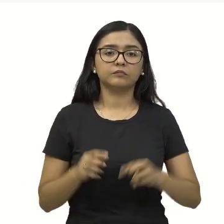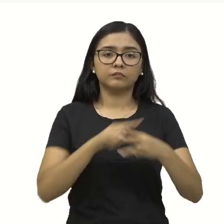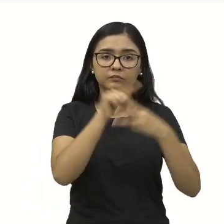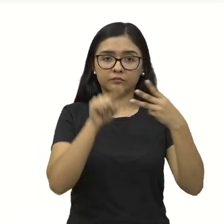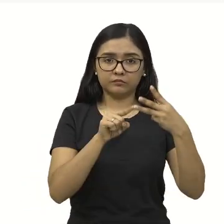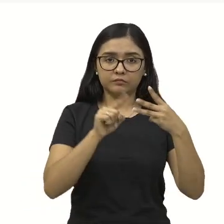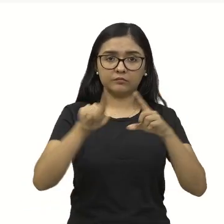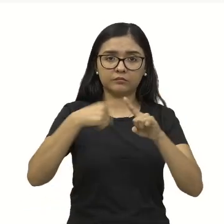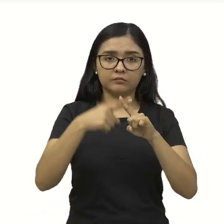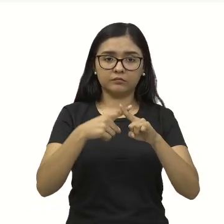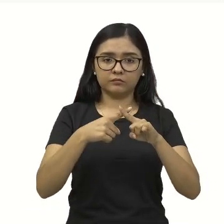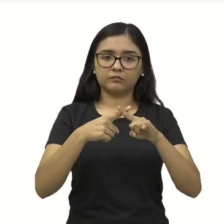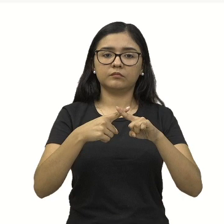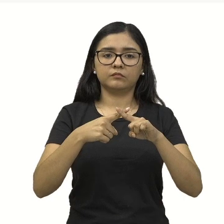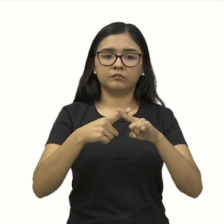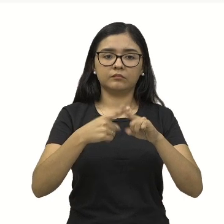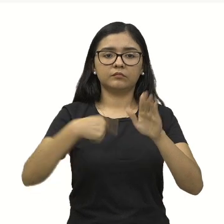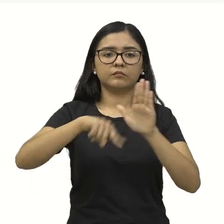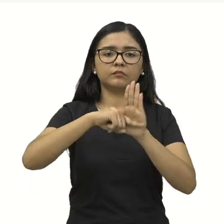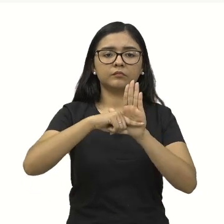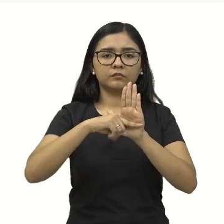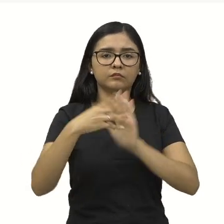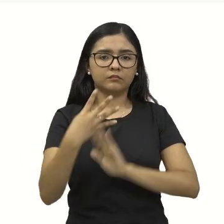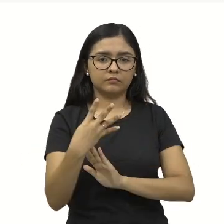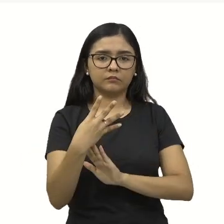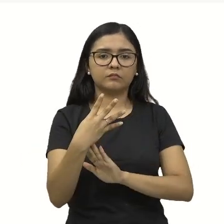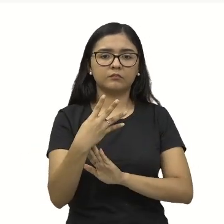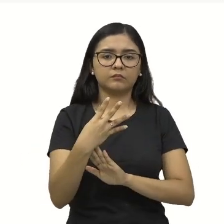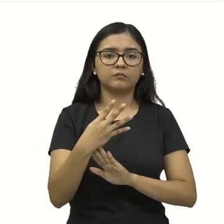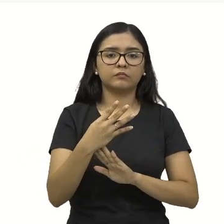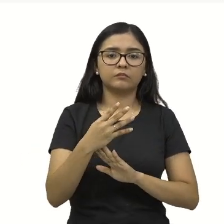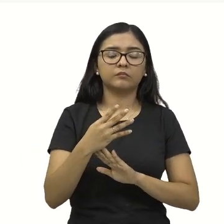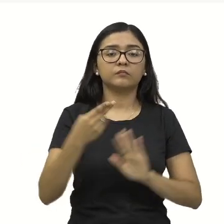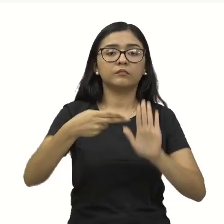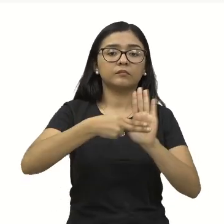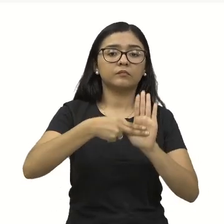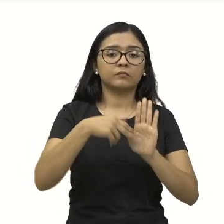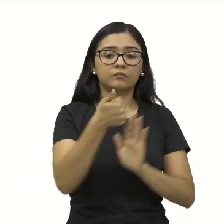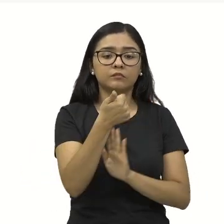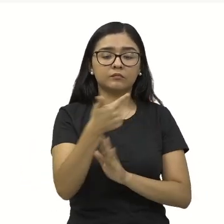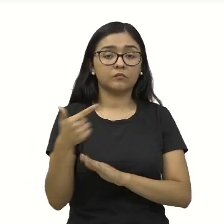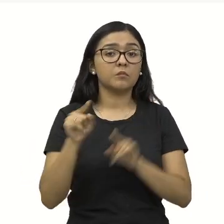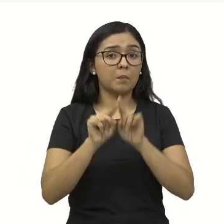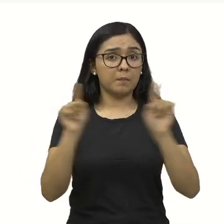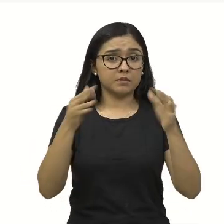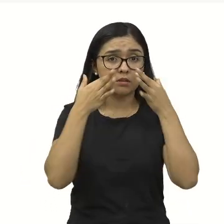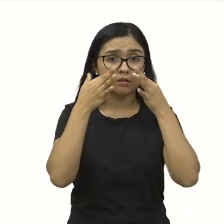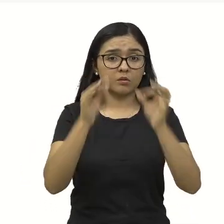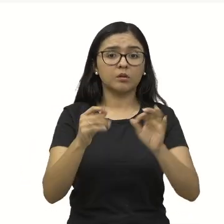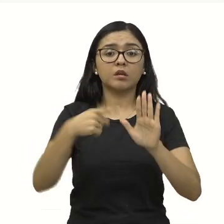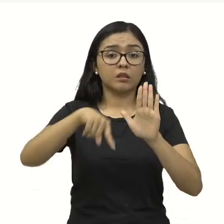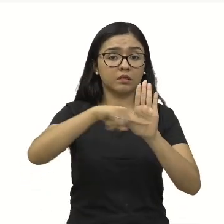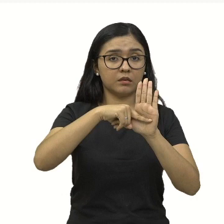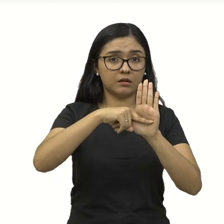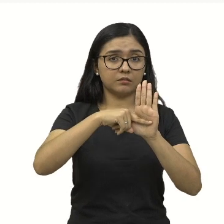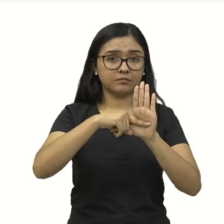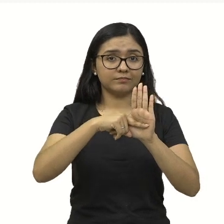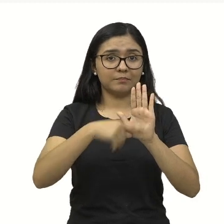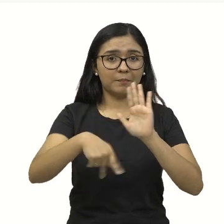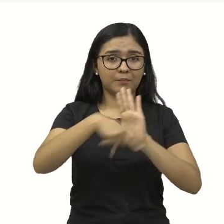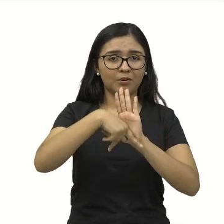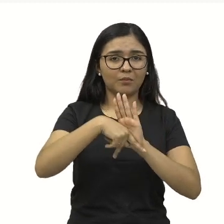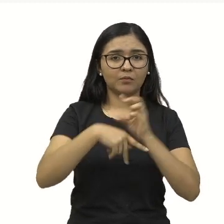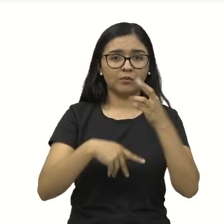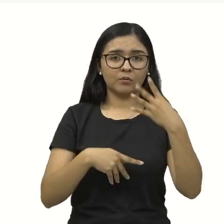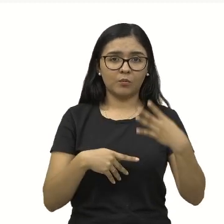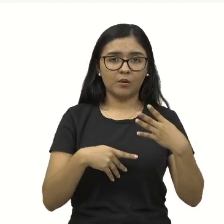3 vezes menos 4, 3 vezes 4, 12. Mas aí eu tenho o sinal negativo do 4, né? Então vai